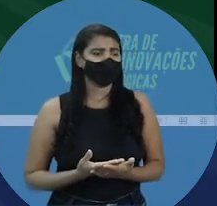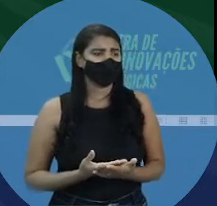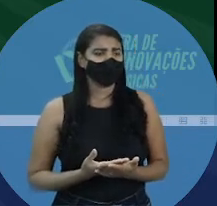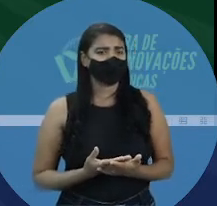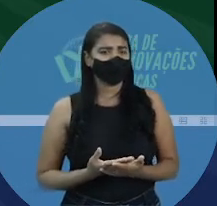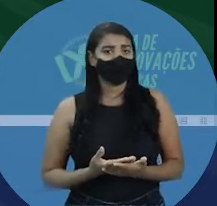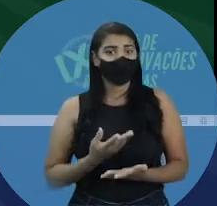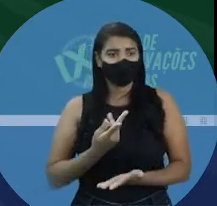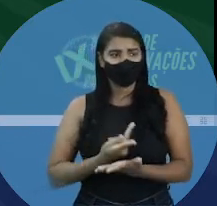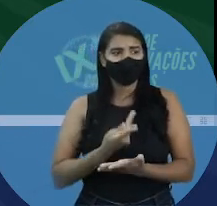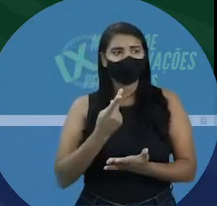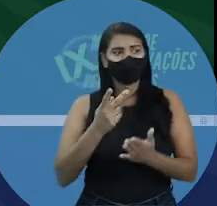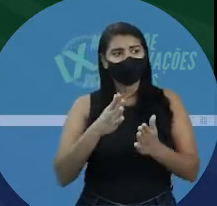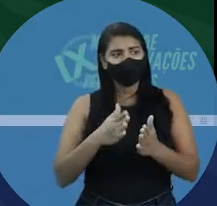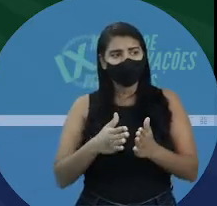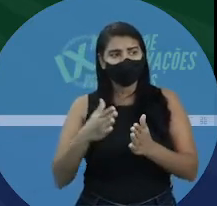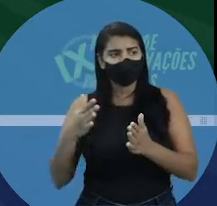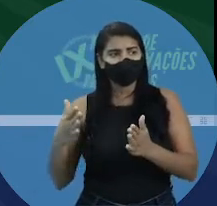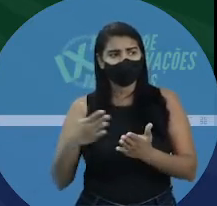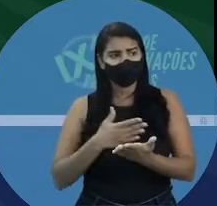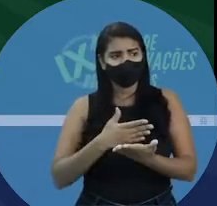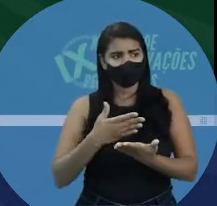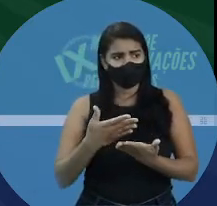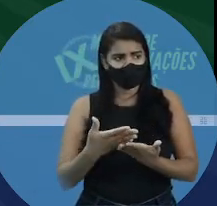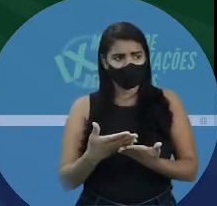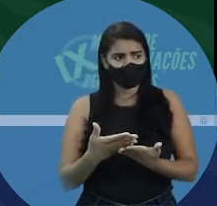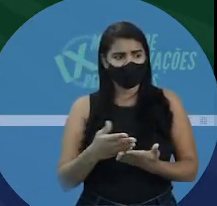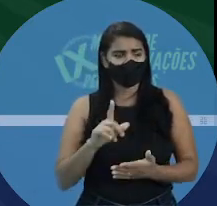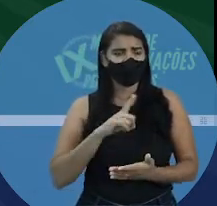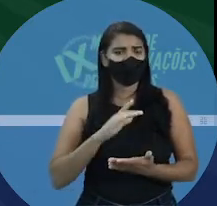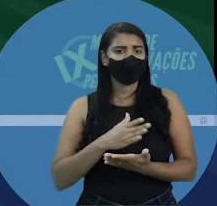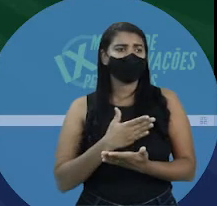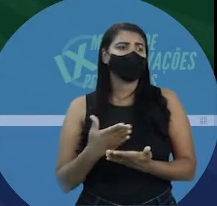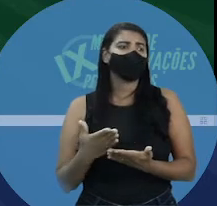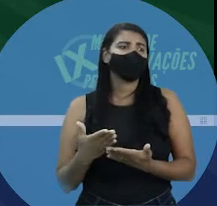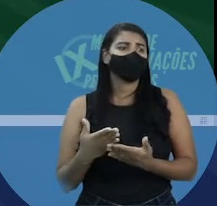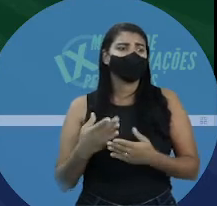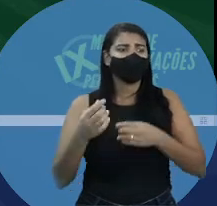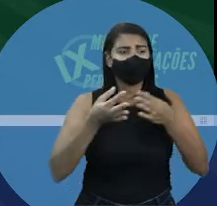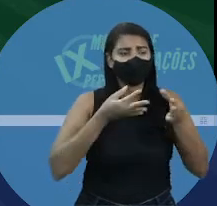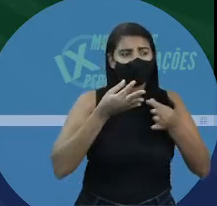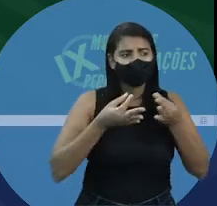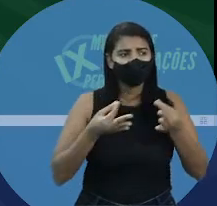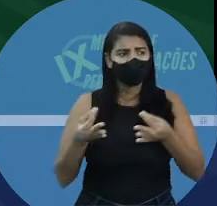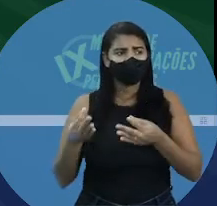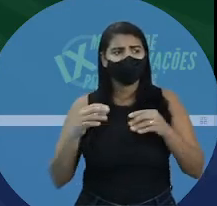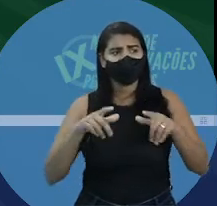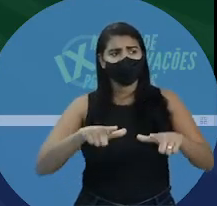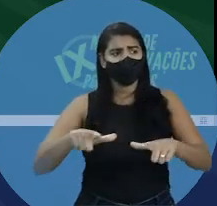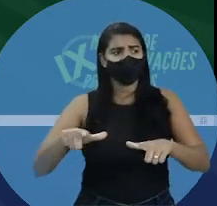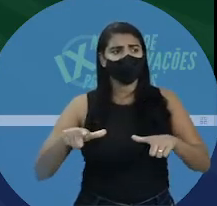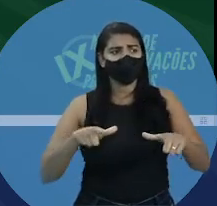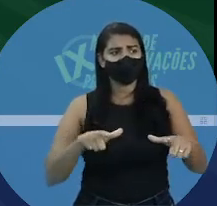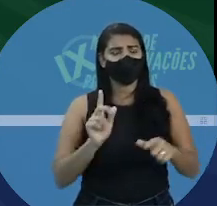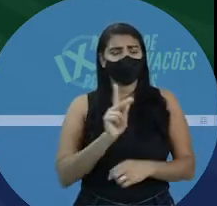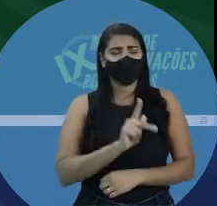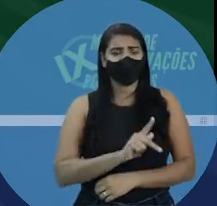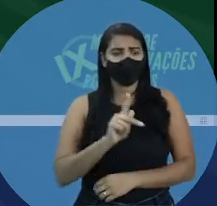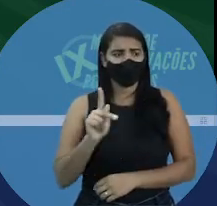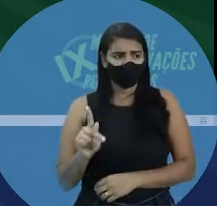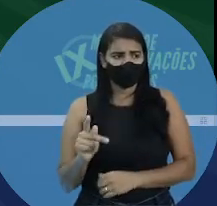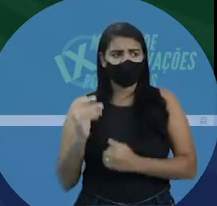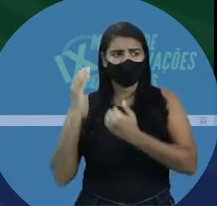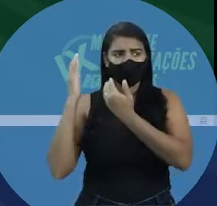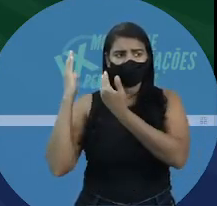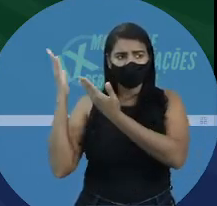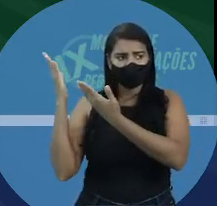ocorreram algumas etapas. Inicialmente, houve a aula expositiva dialogada, espaço onde o professor, eu e